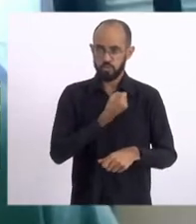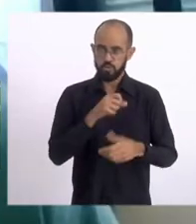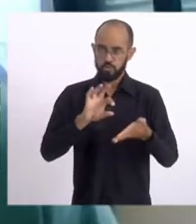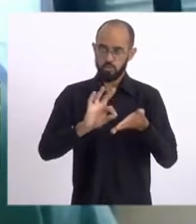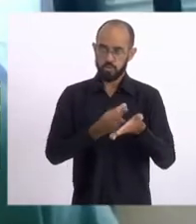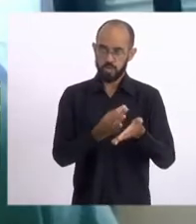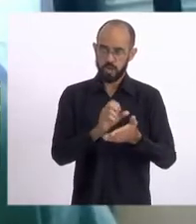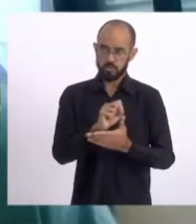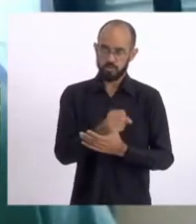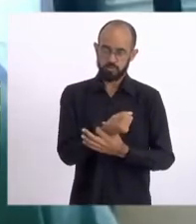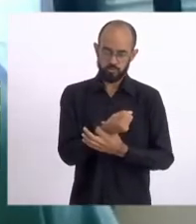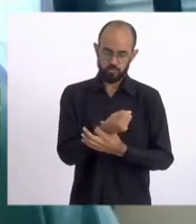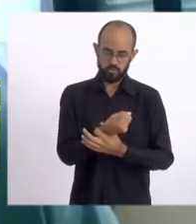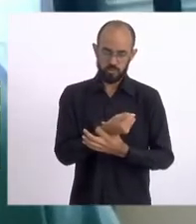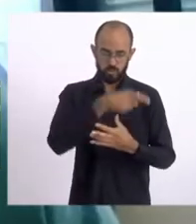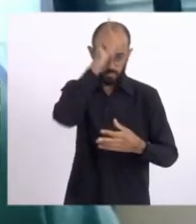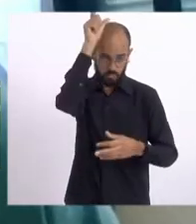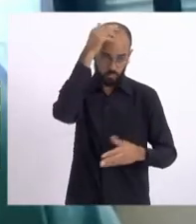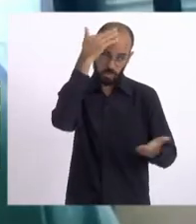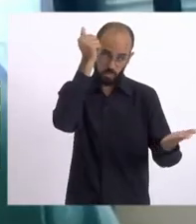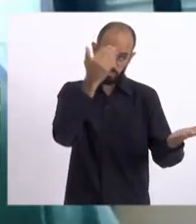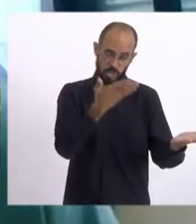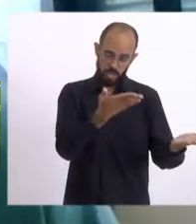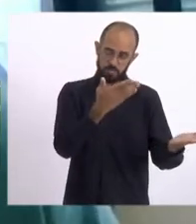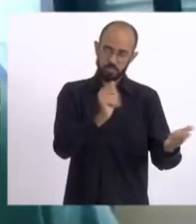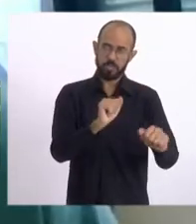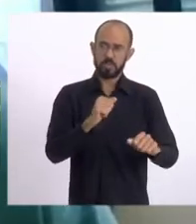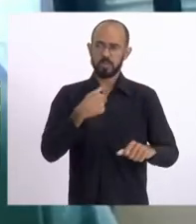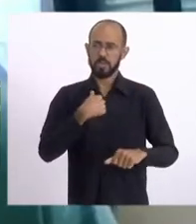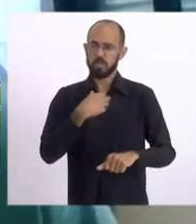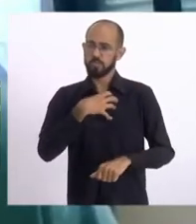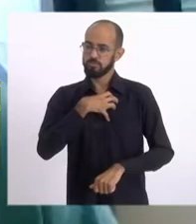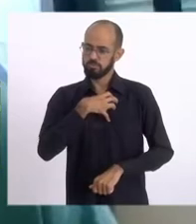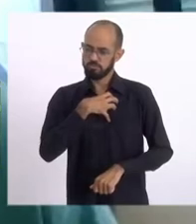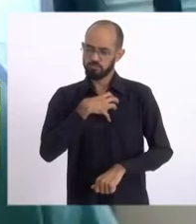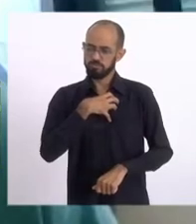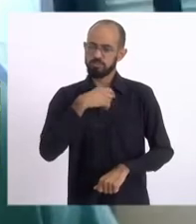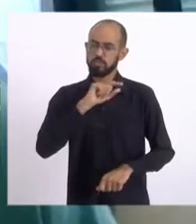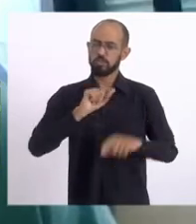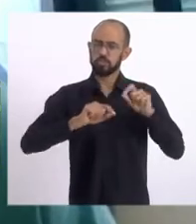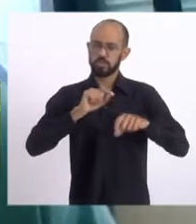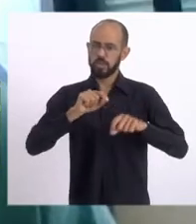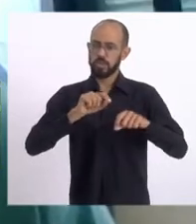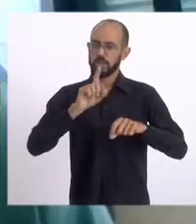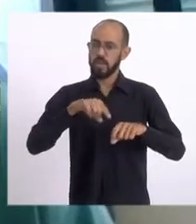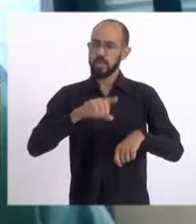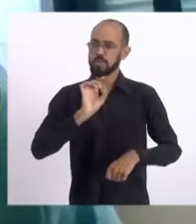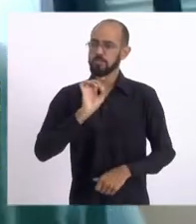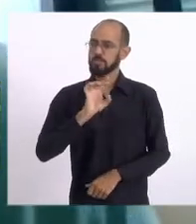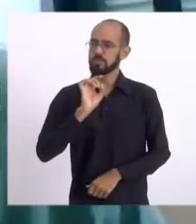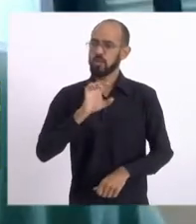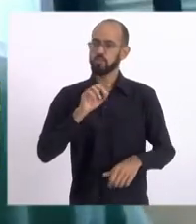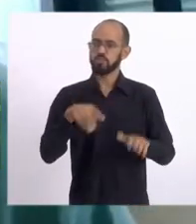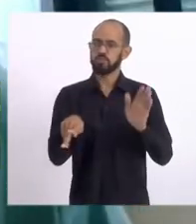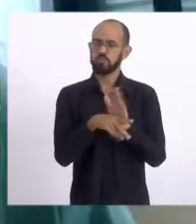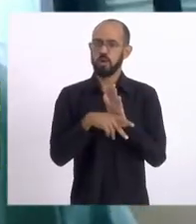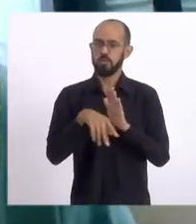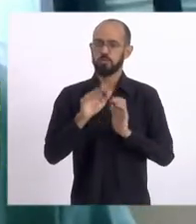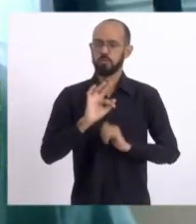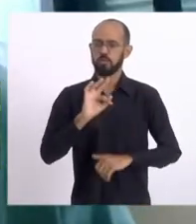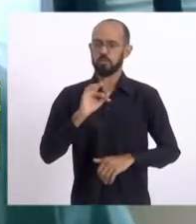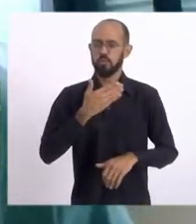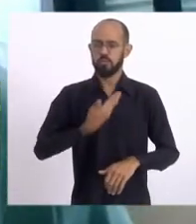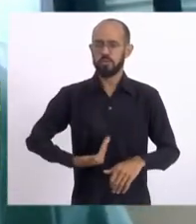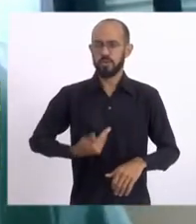Luiz Paulo me socorre, isso eu tenho a forte sensação, Valdec, que é exclusivo da União. Me